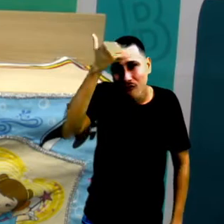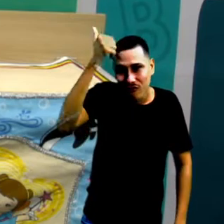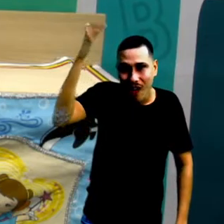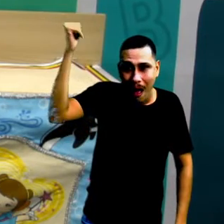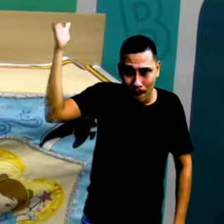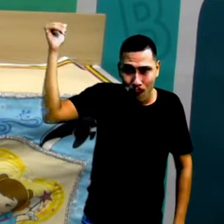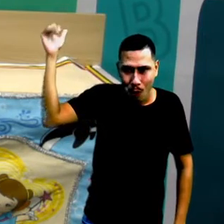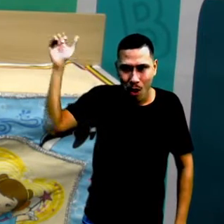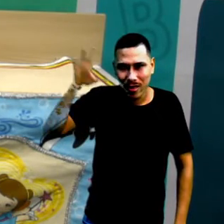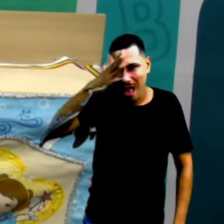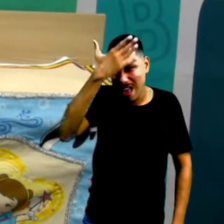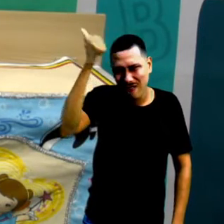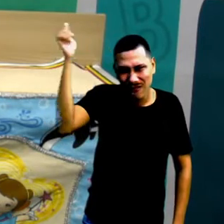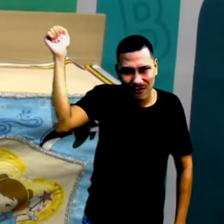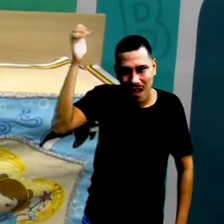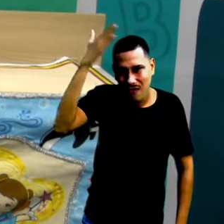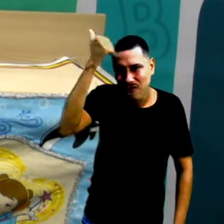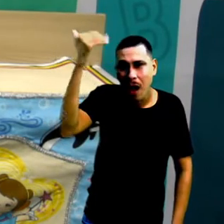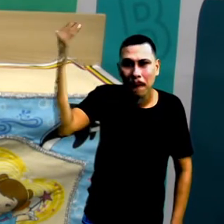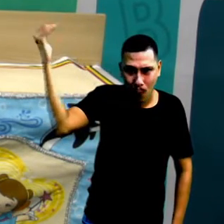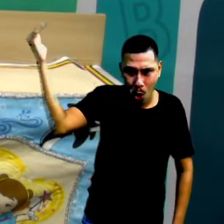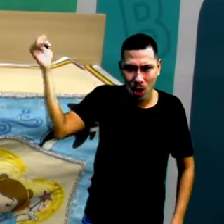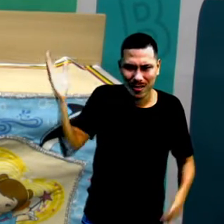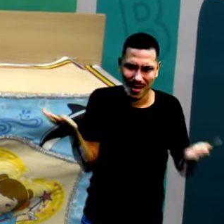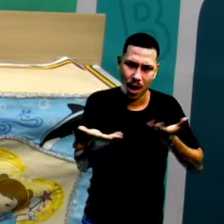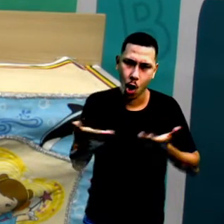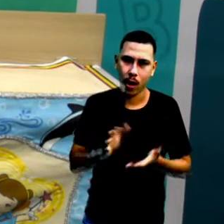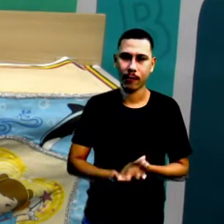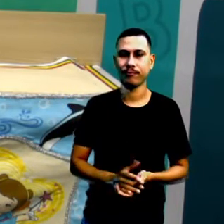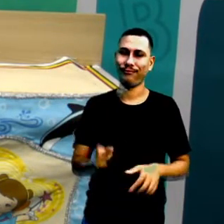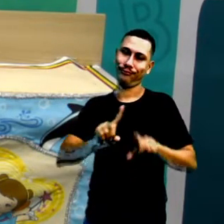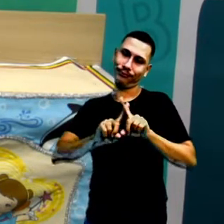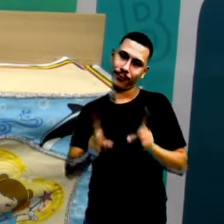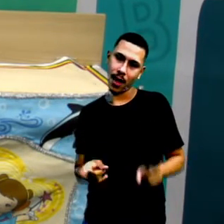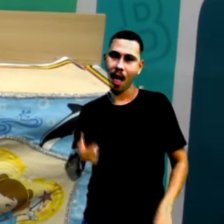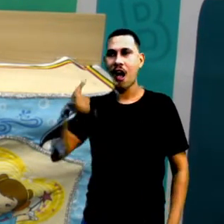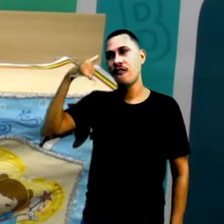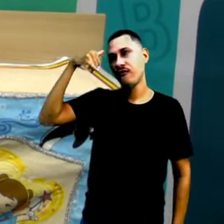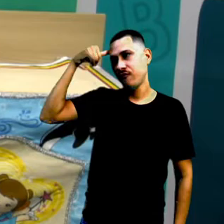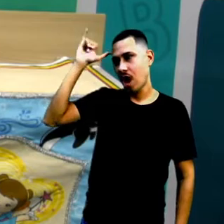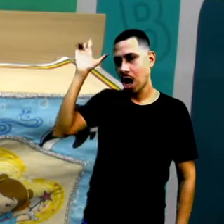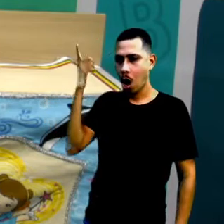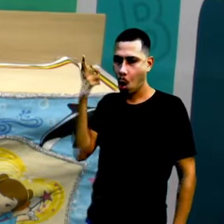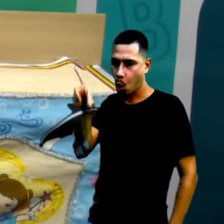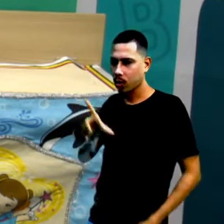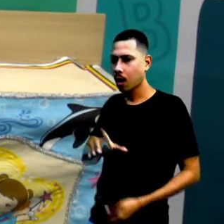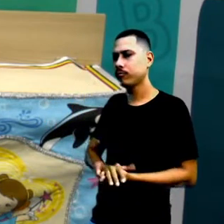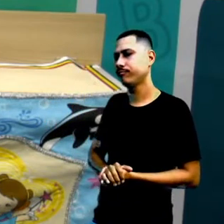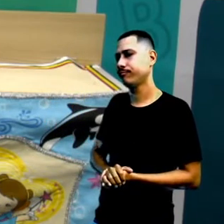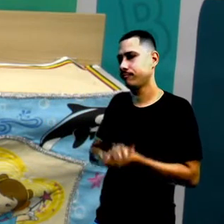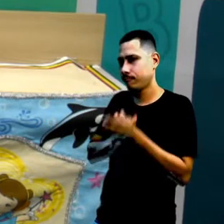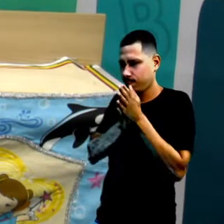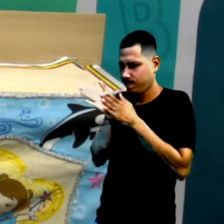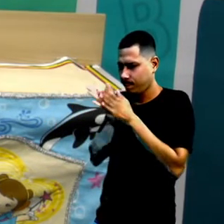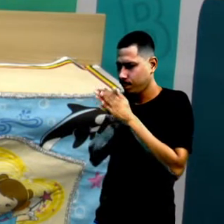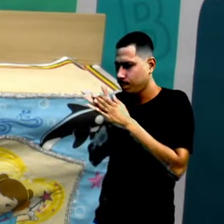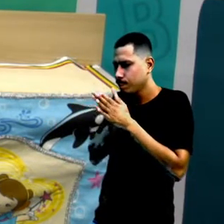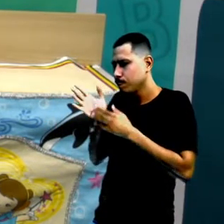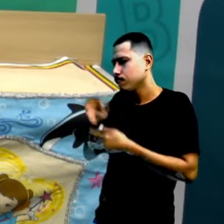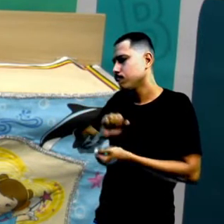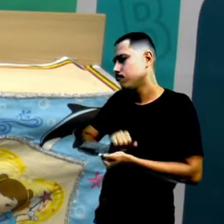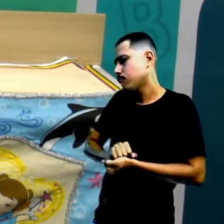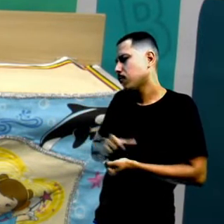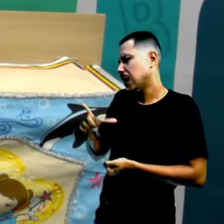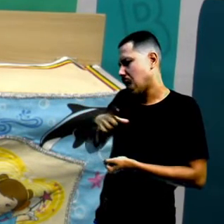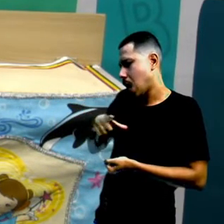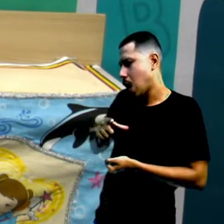mas as outras vacas ficou um Dona Mimosa tem alguma